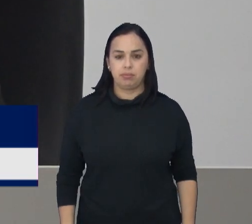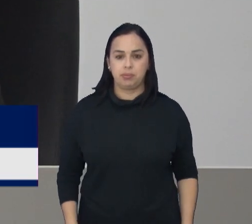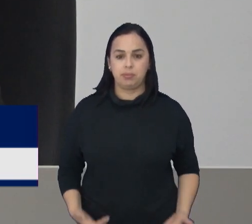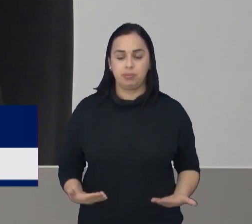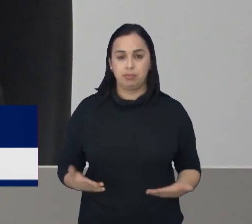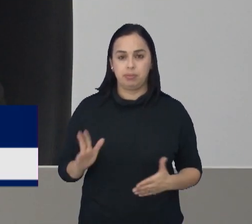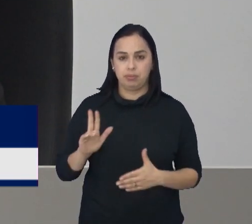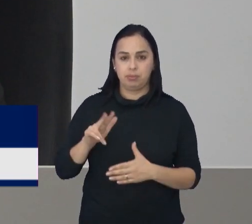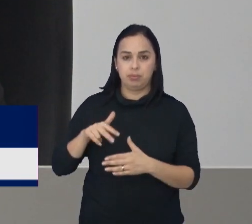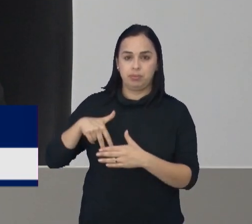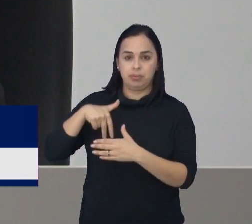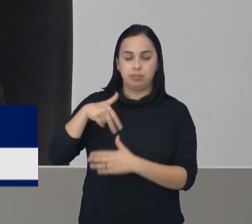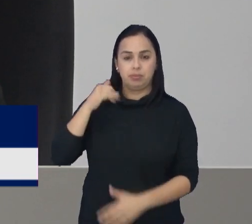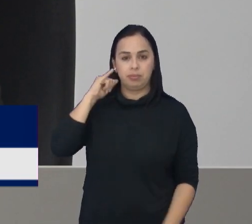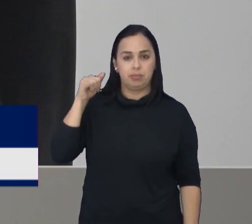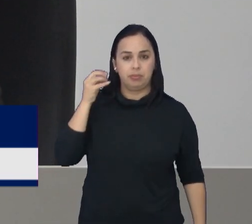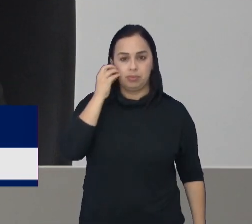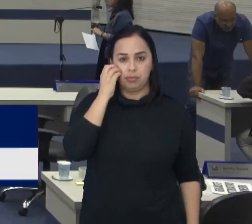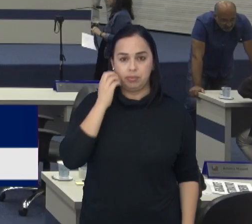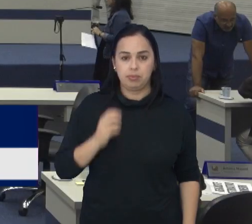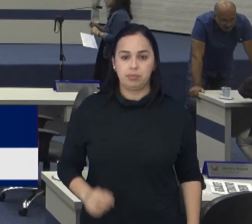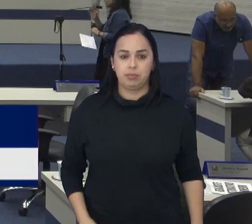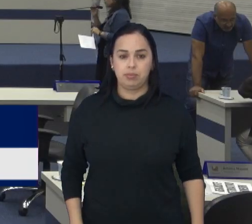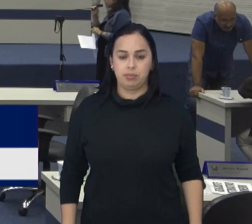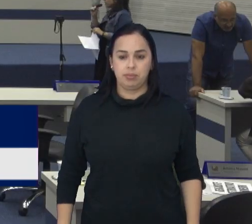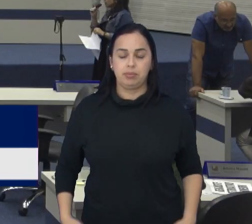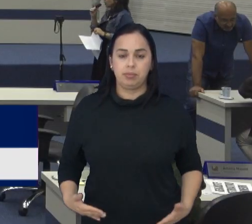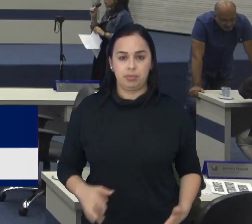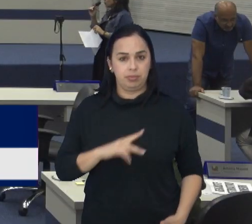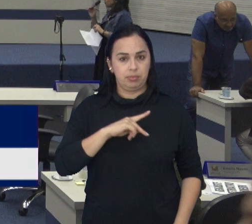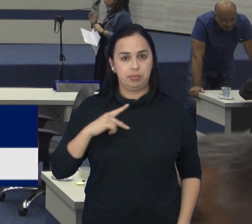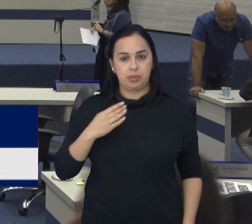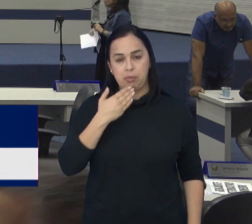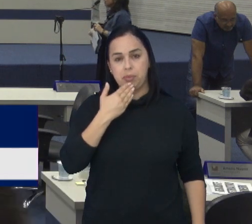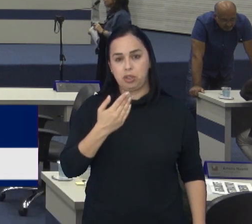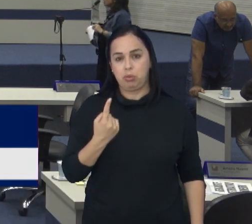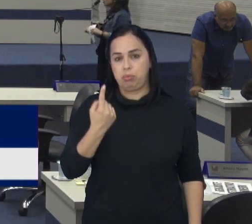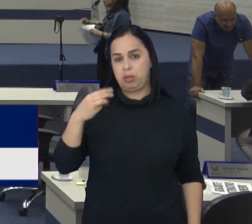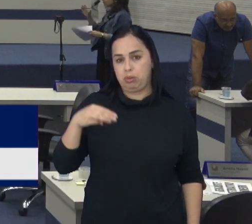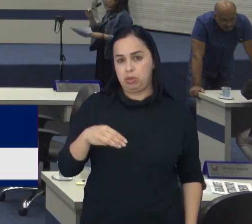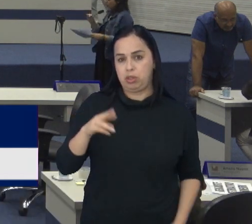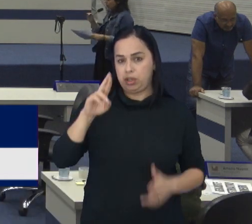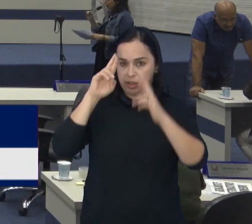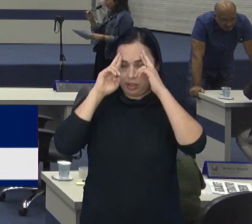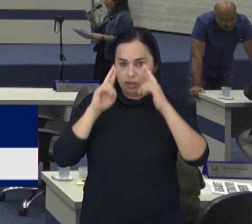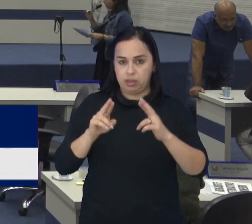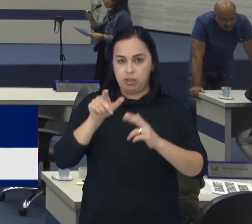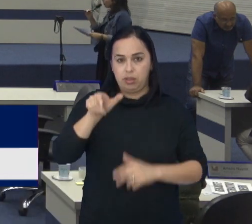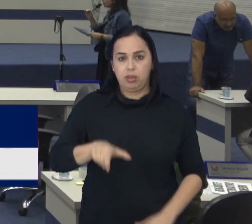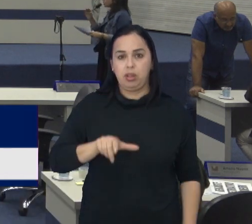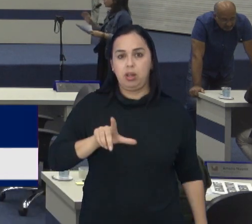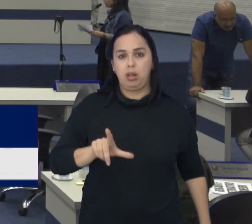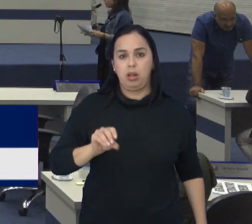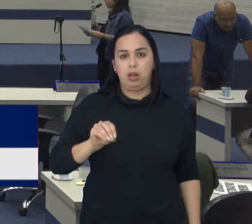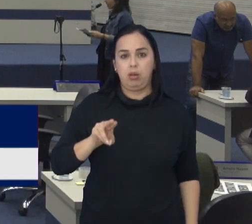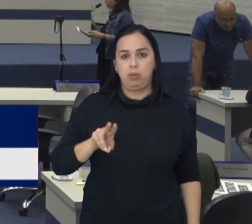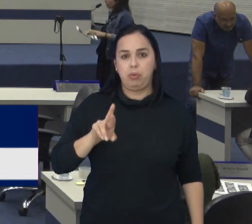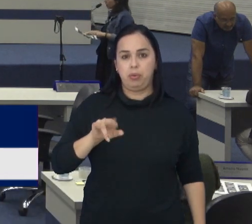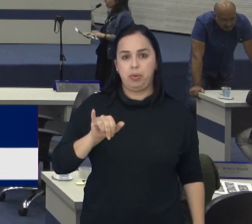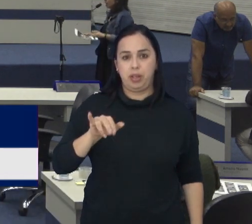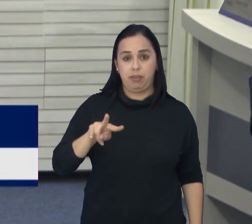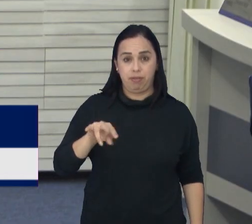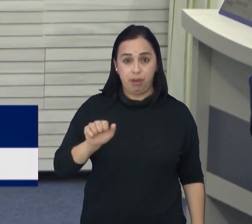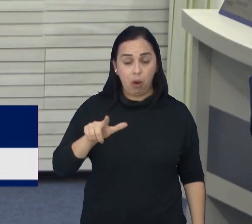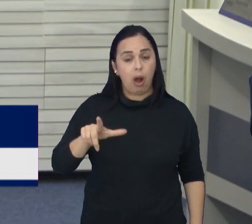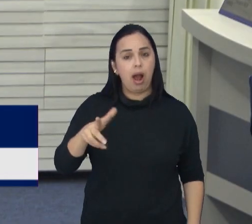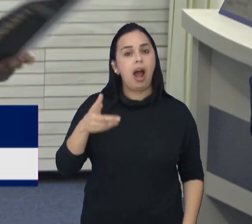Uma palavra à vereadora Juliana Fraga. Senhor presidente, quero pedir um minuto de silêncio para o senhor Lorival da Cruz. A vereadora Amélia já